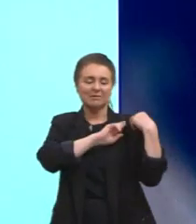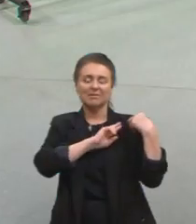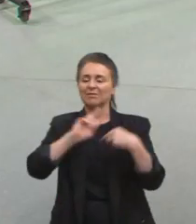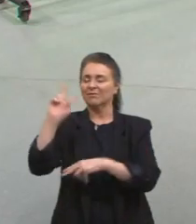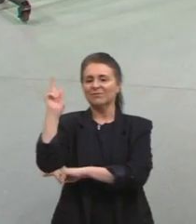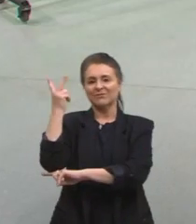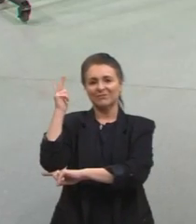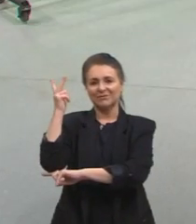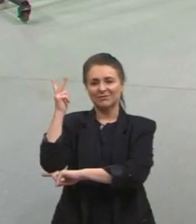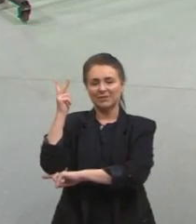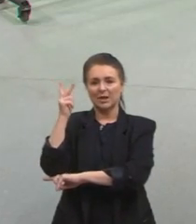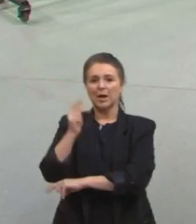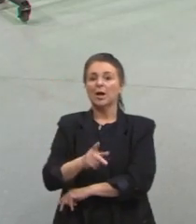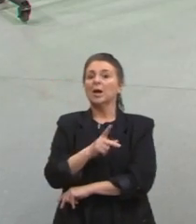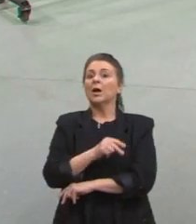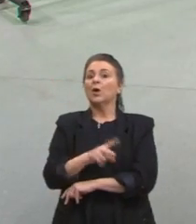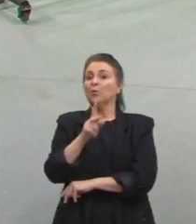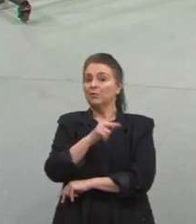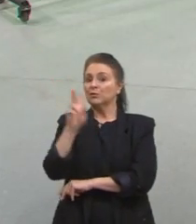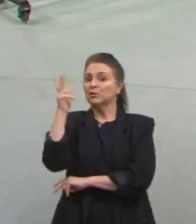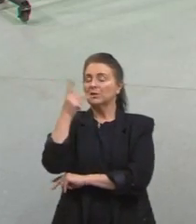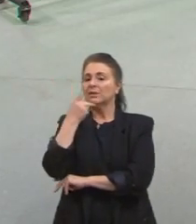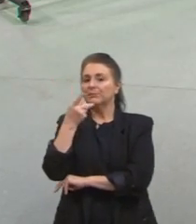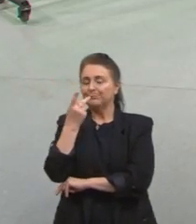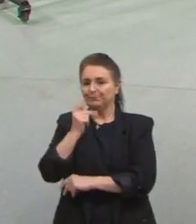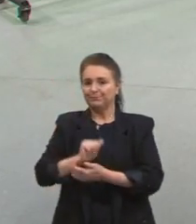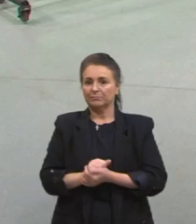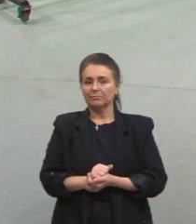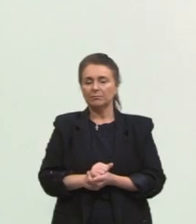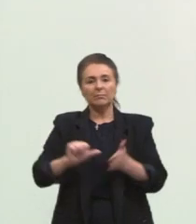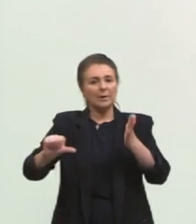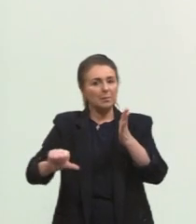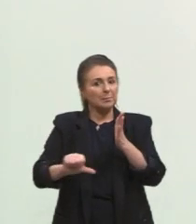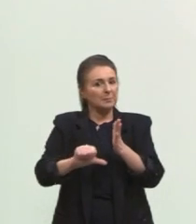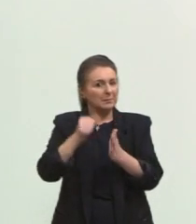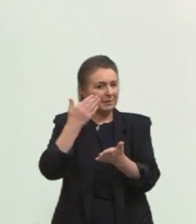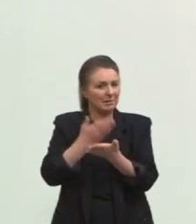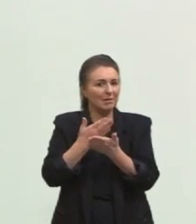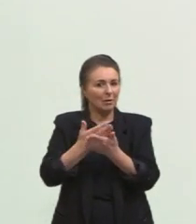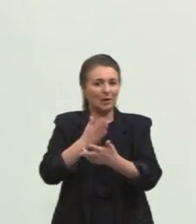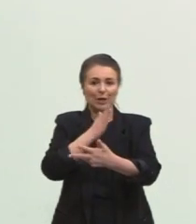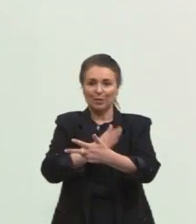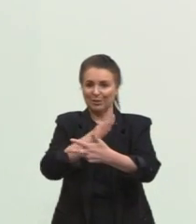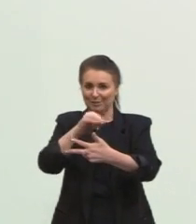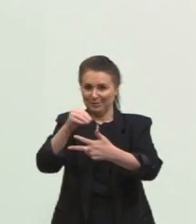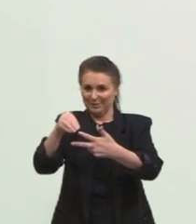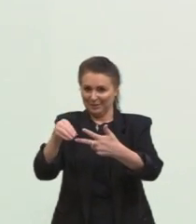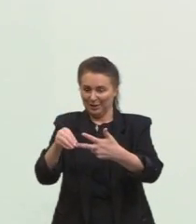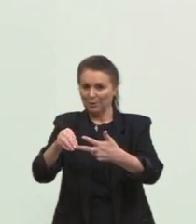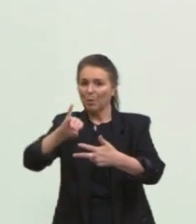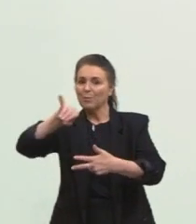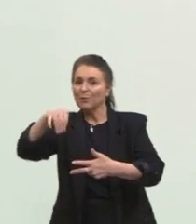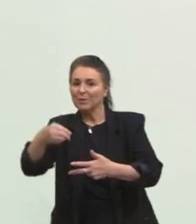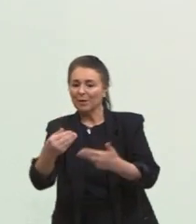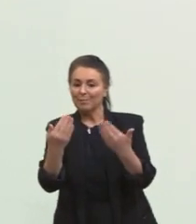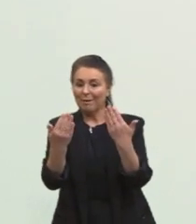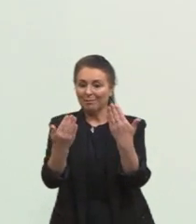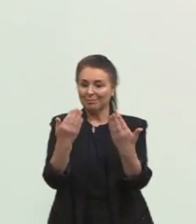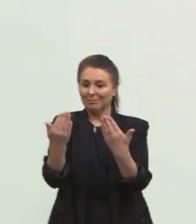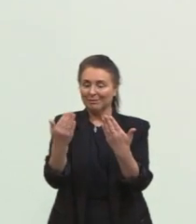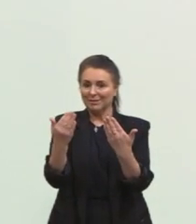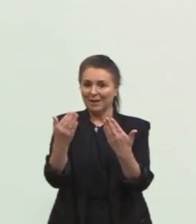isso aqui é o que eu sou aproveitar na minha primeira aula no pré-enem Eu aproveitei para analisar exatamente